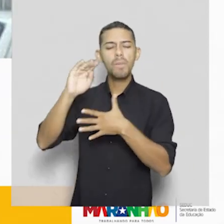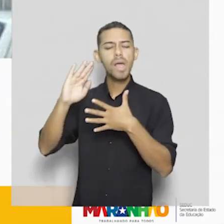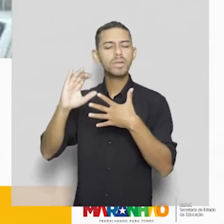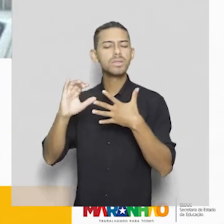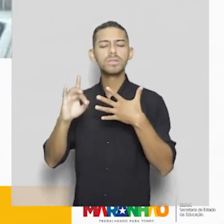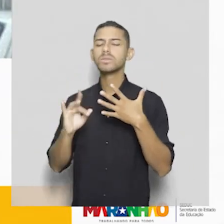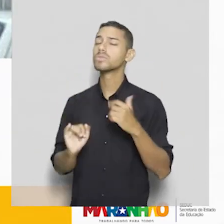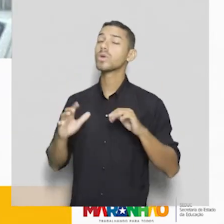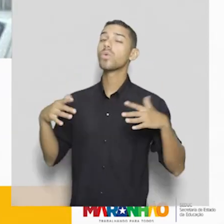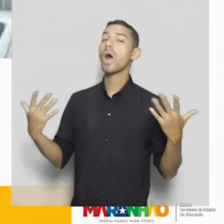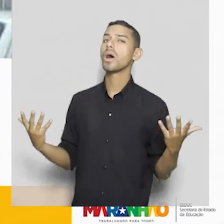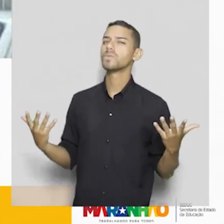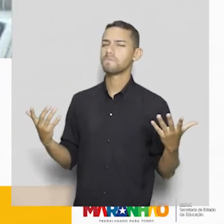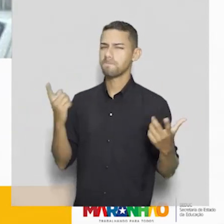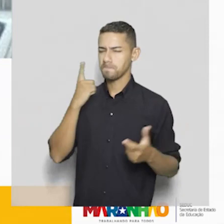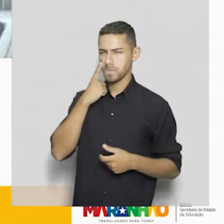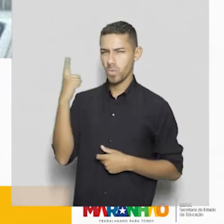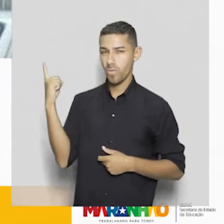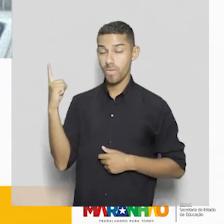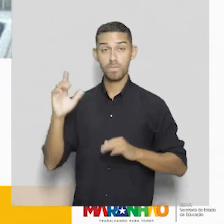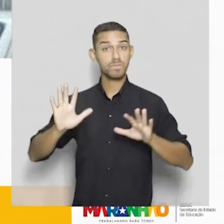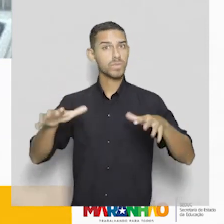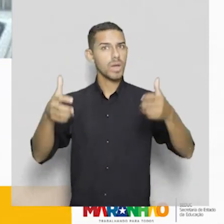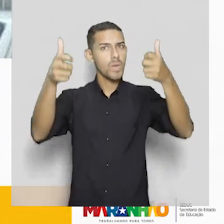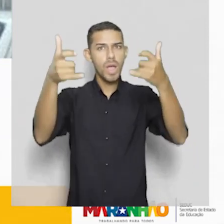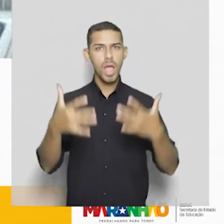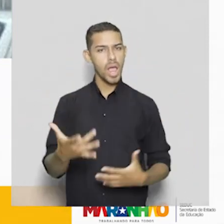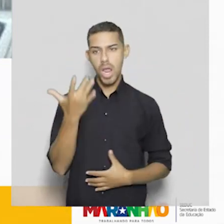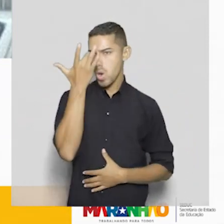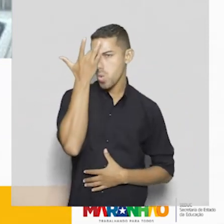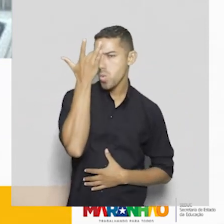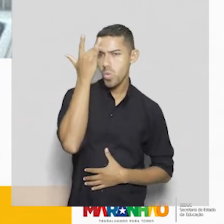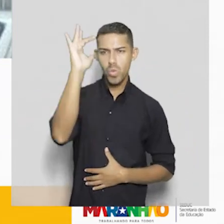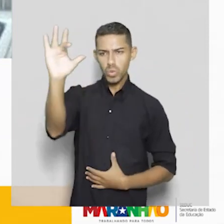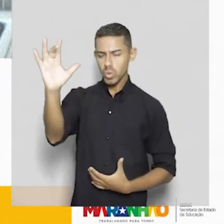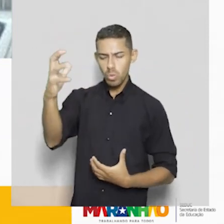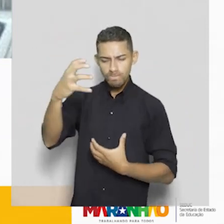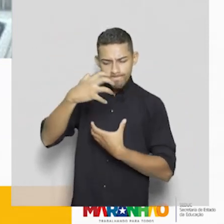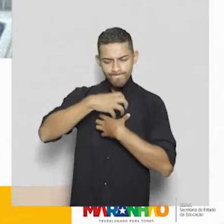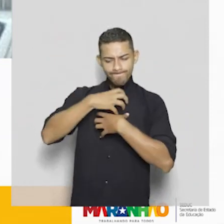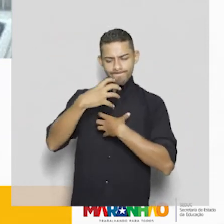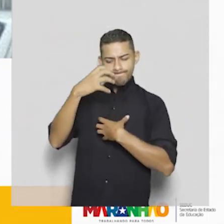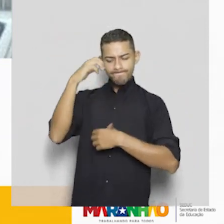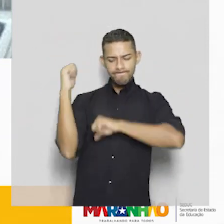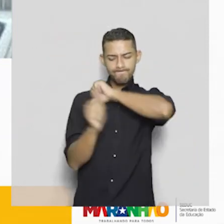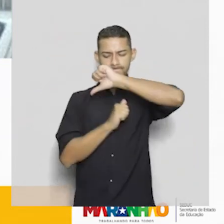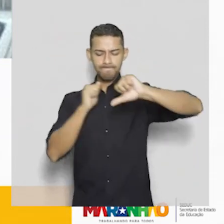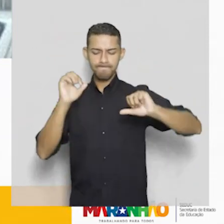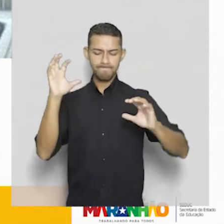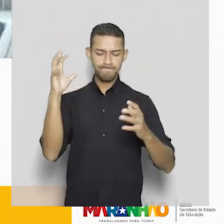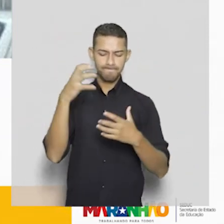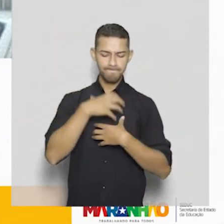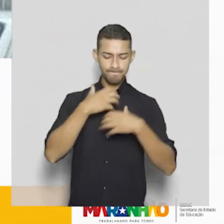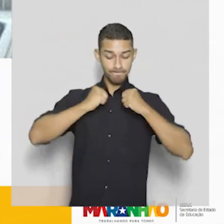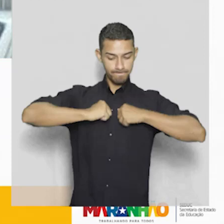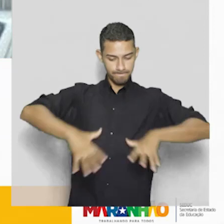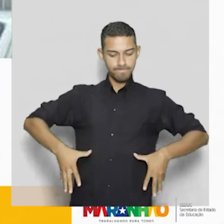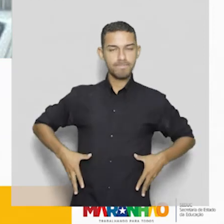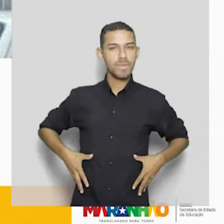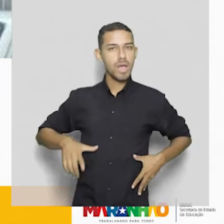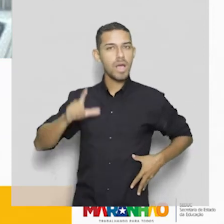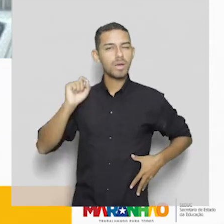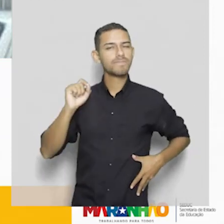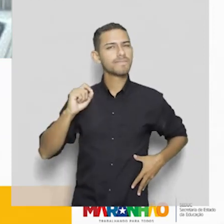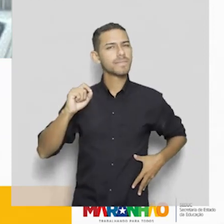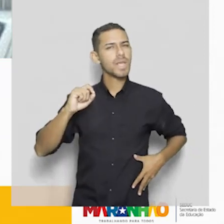voltando aqui no grafite, quando ele coloca eu não soube o que vestir, né? Me vestir de roupa, no caso,